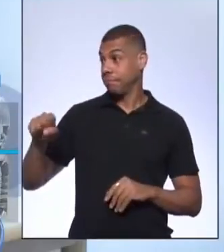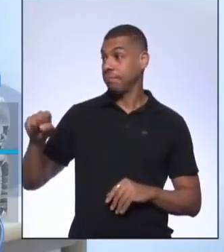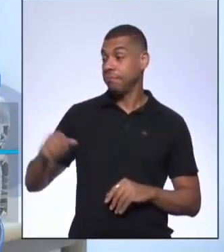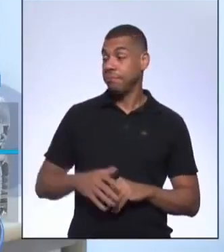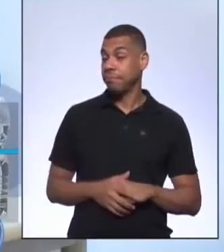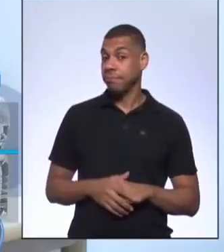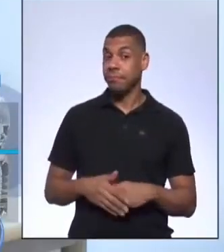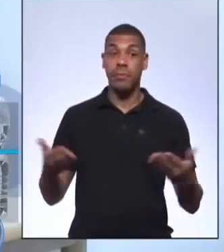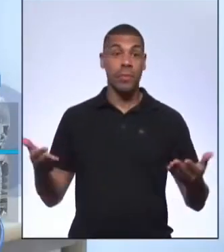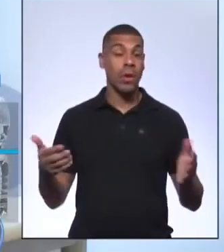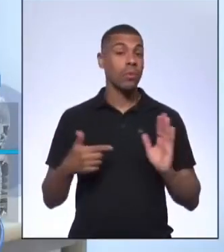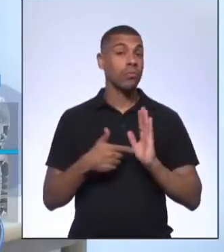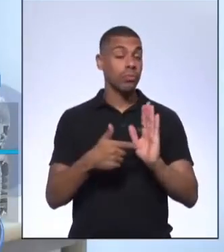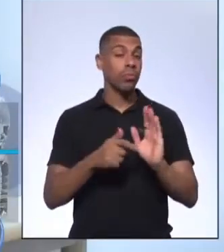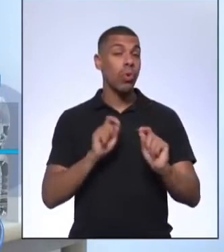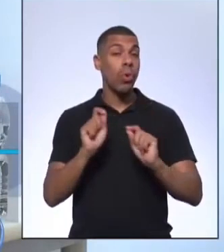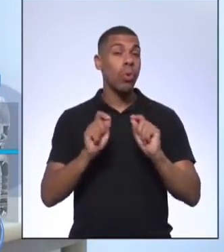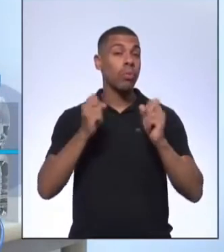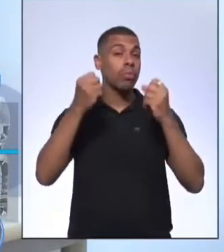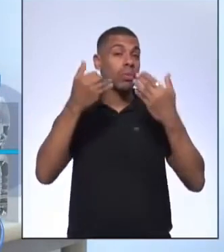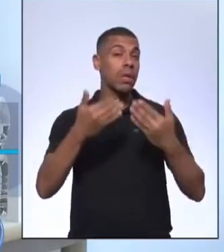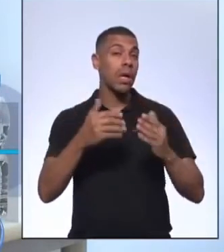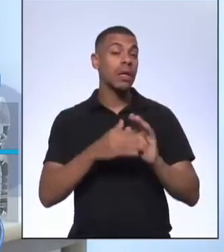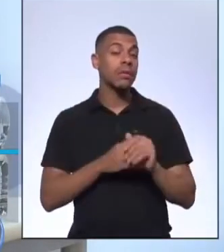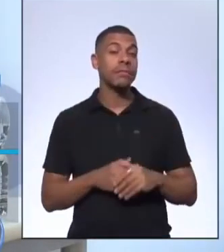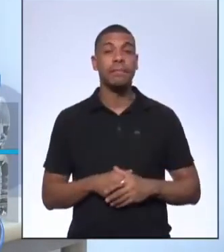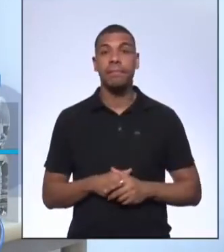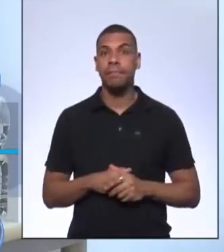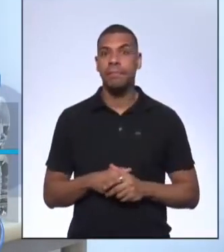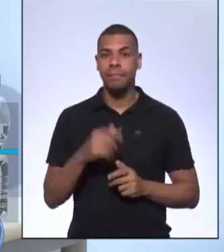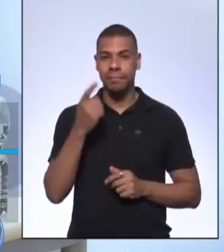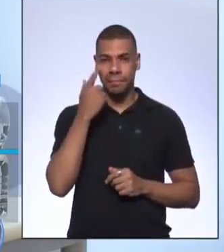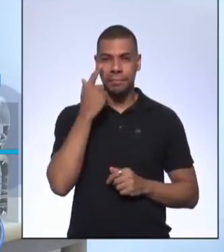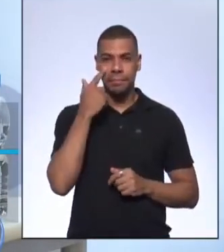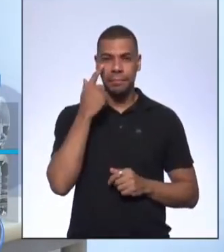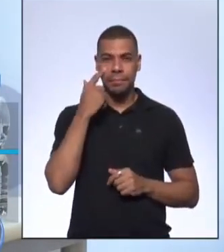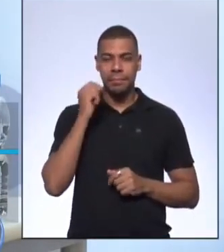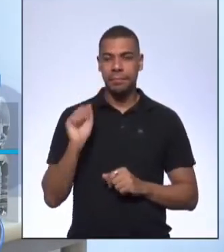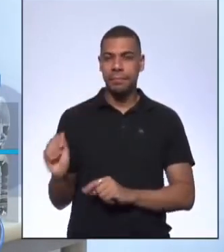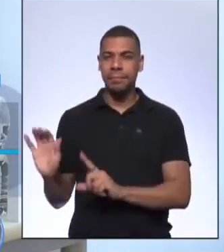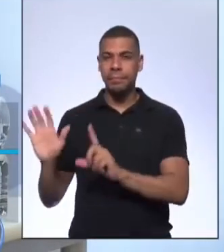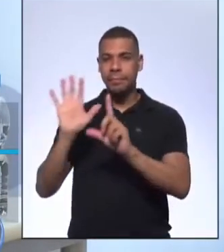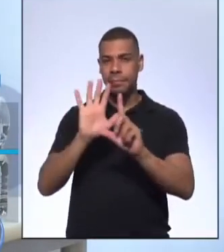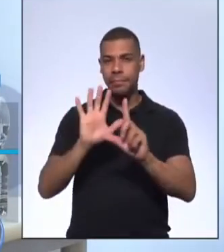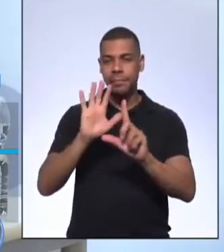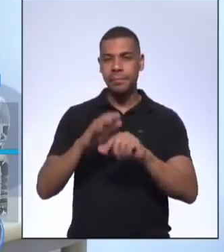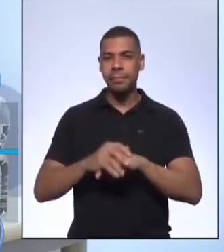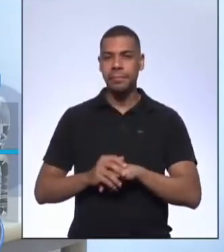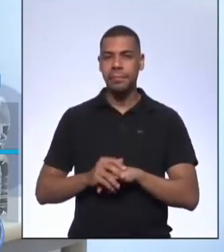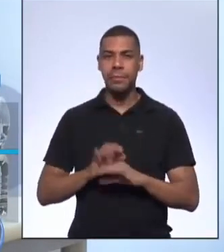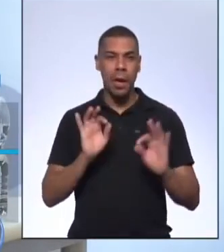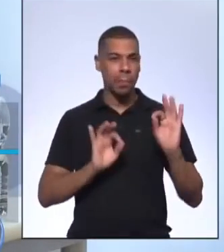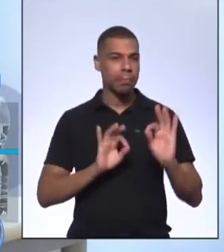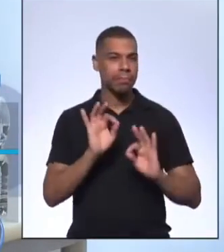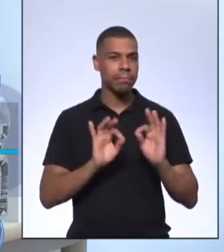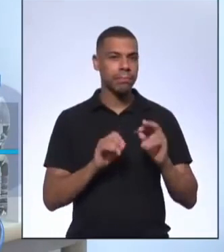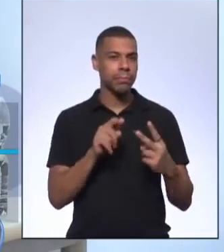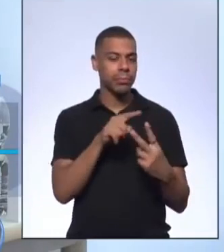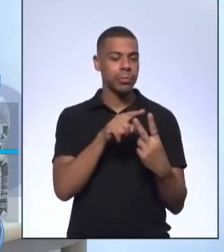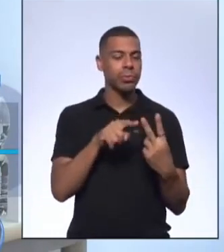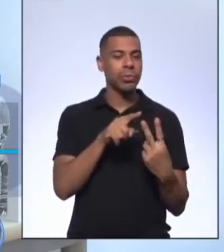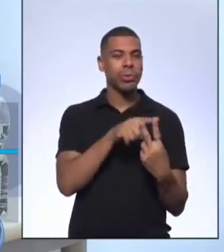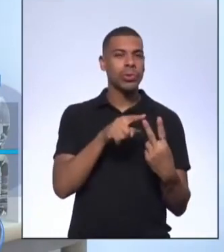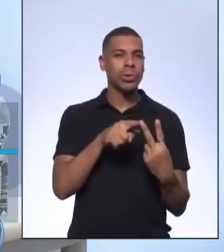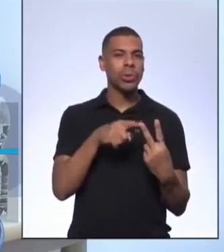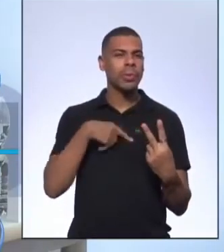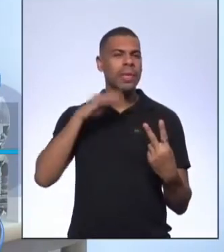E agora, né, para tratar um pouquinho mais sobre essa questão, vocês vão acompanhar na tela, né? Preparamos para vocês 2